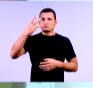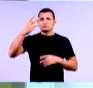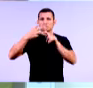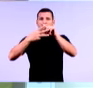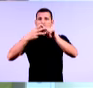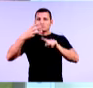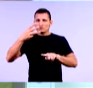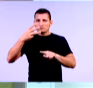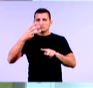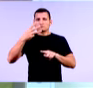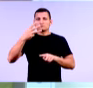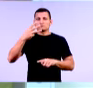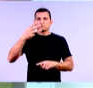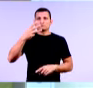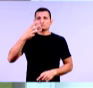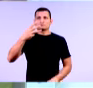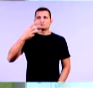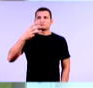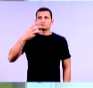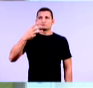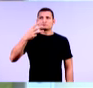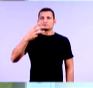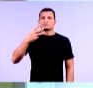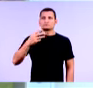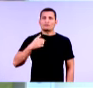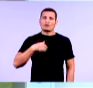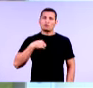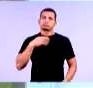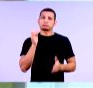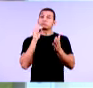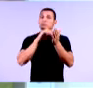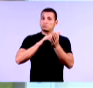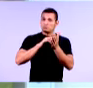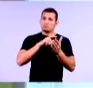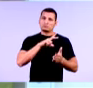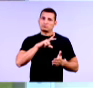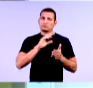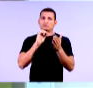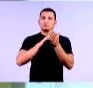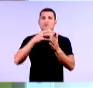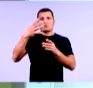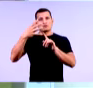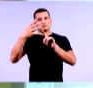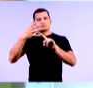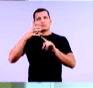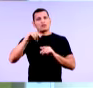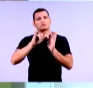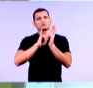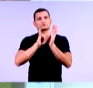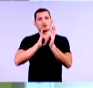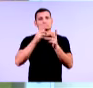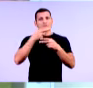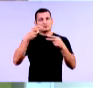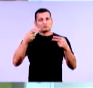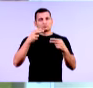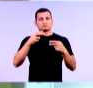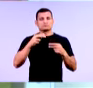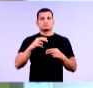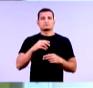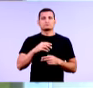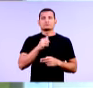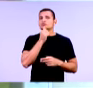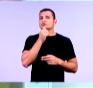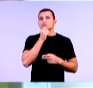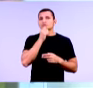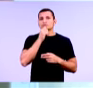a característica, comportamento e estado. Eu, particularmente, colocaria um quarto aí, que seria a identidade do objeto. Não existe objeto sem identidade. A gente vai falar isso daqui